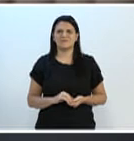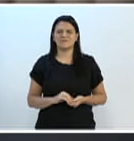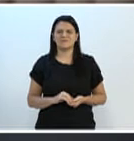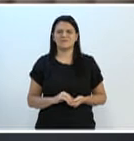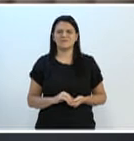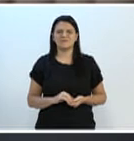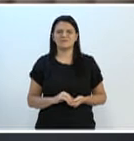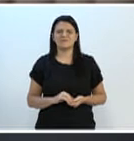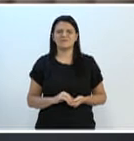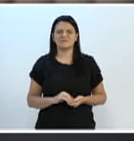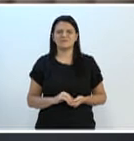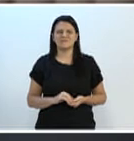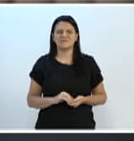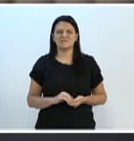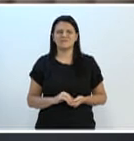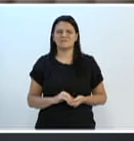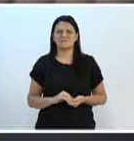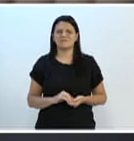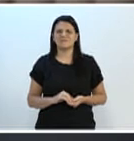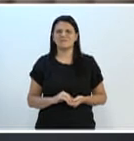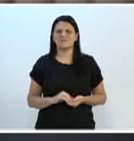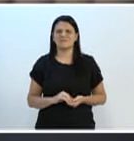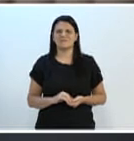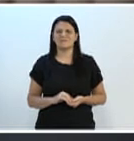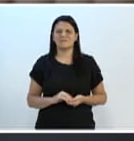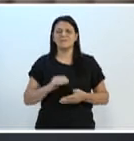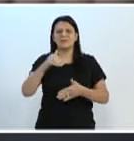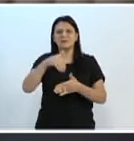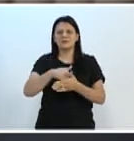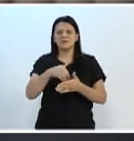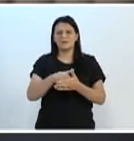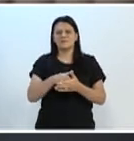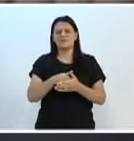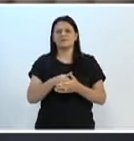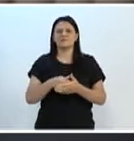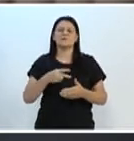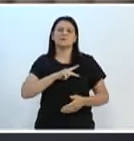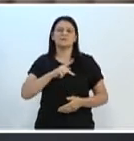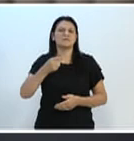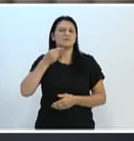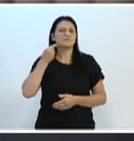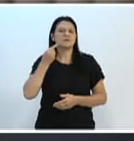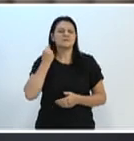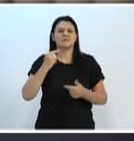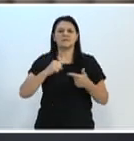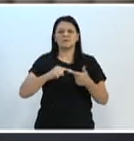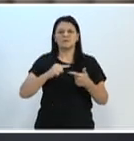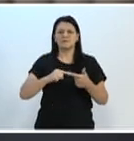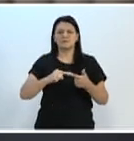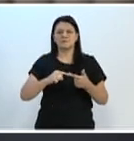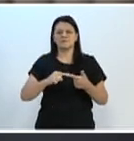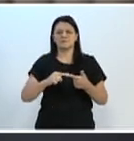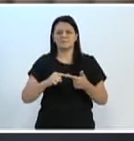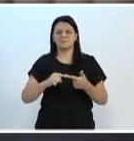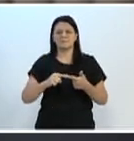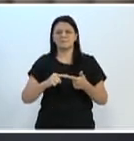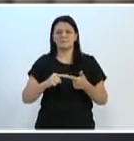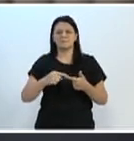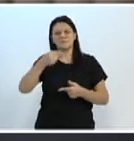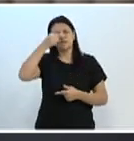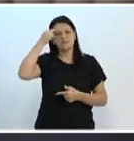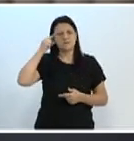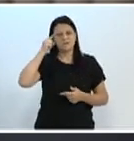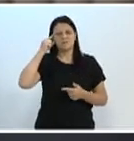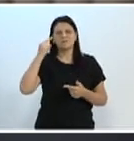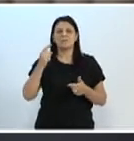Eu voto, senhor secretário, presidente Marcelo Lanzarin, vice-presidente vereador Marcos da